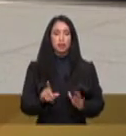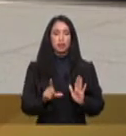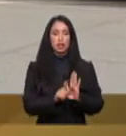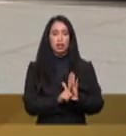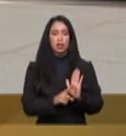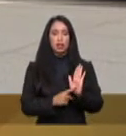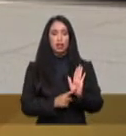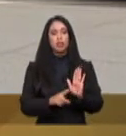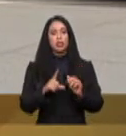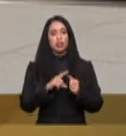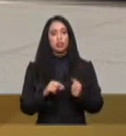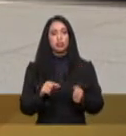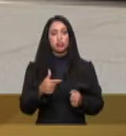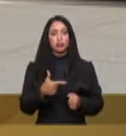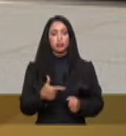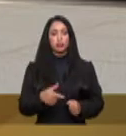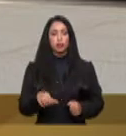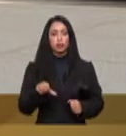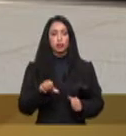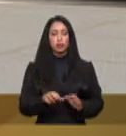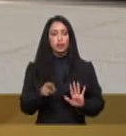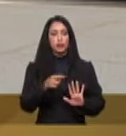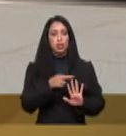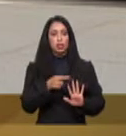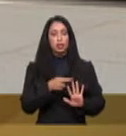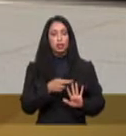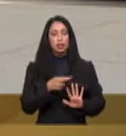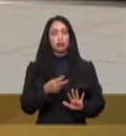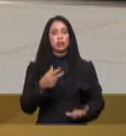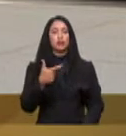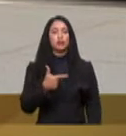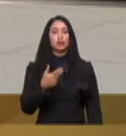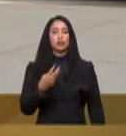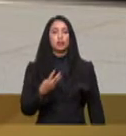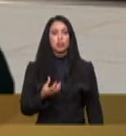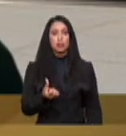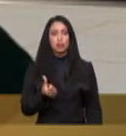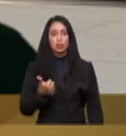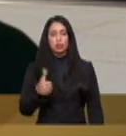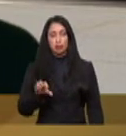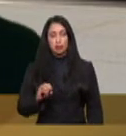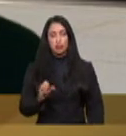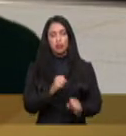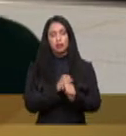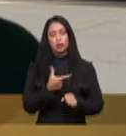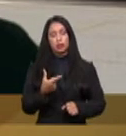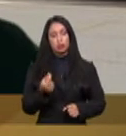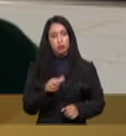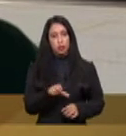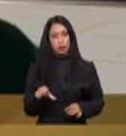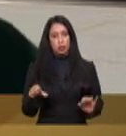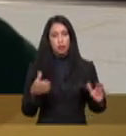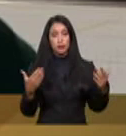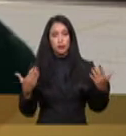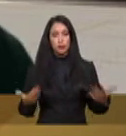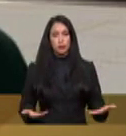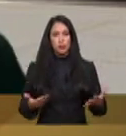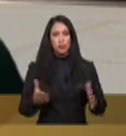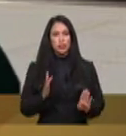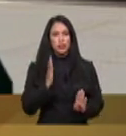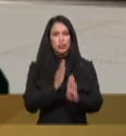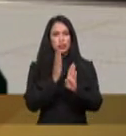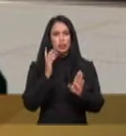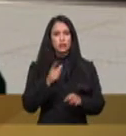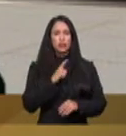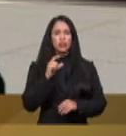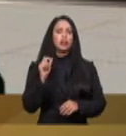artigo 29, caput, da resolução 23.610/2019. Ele deve ser identificado